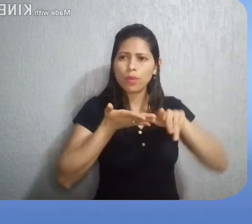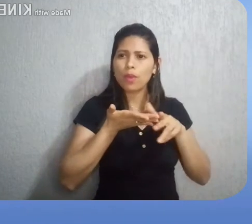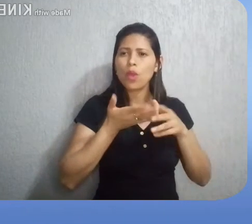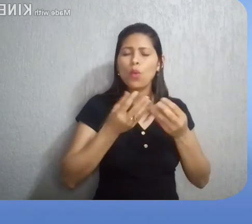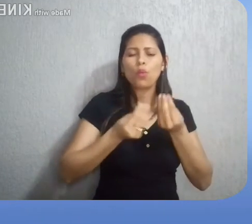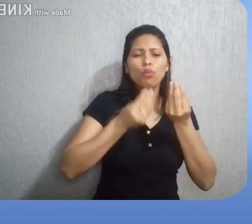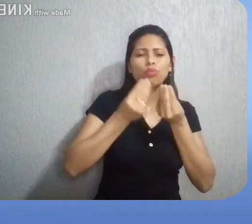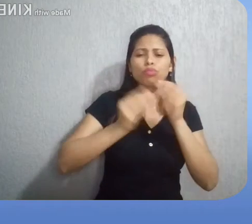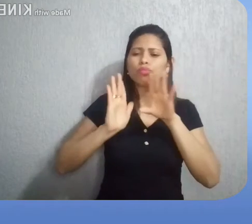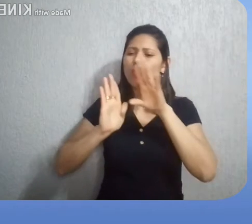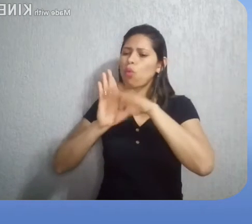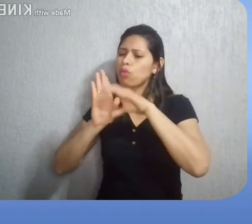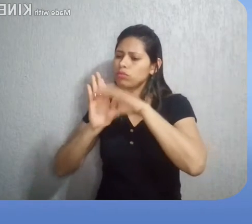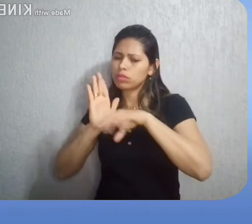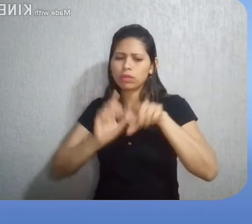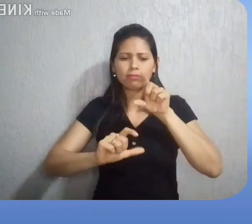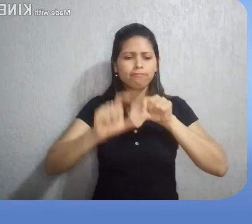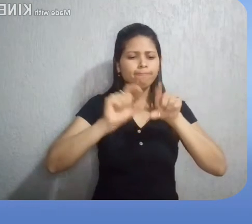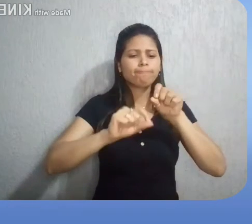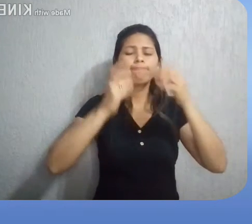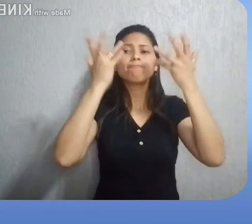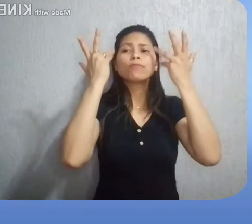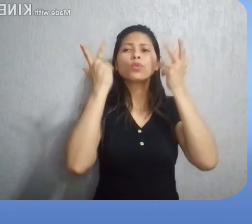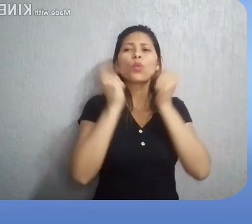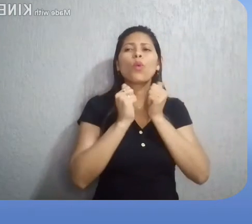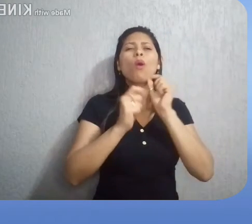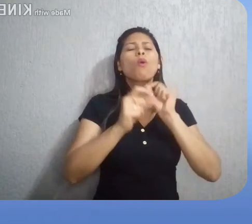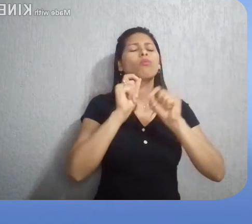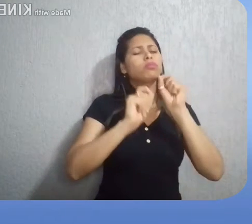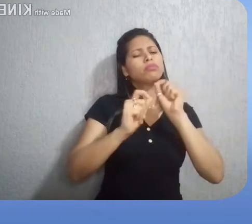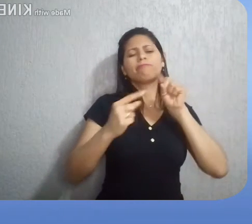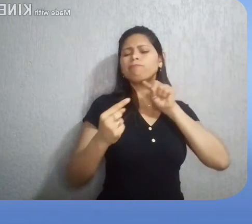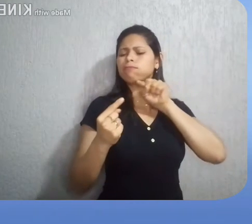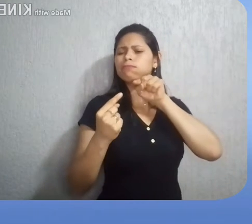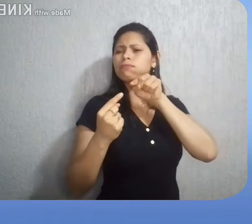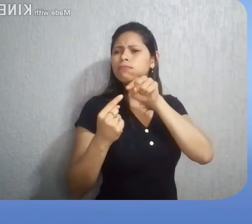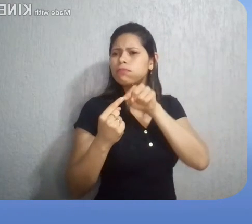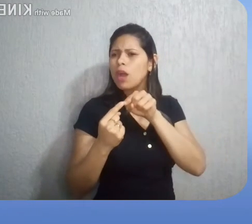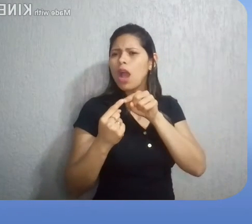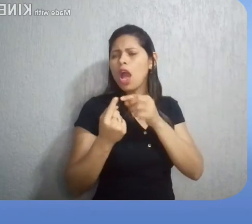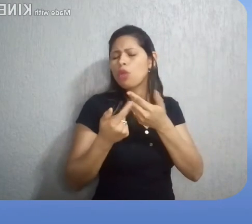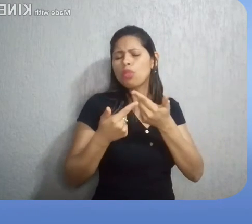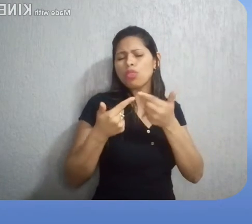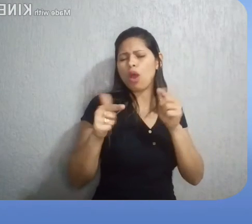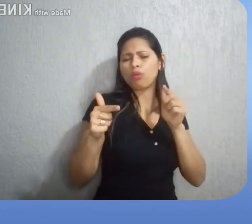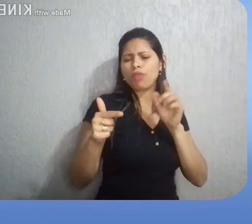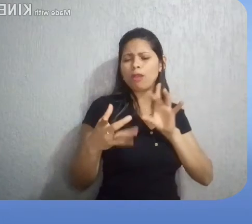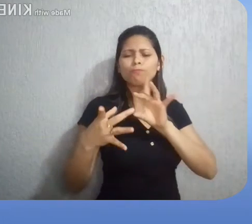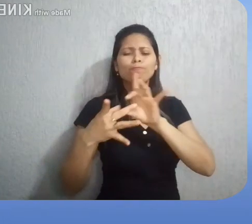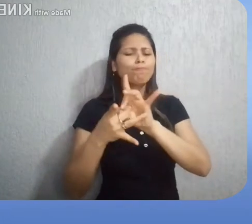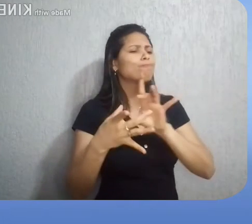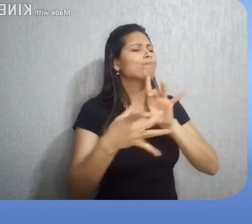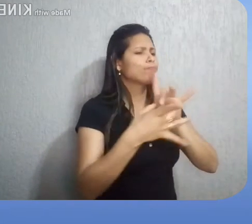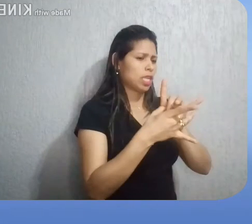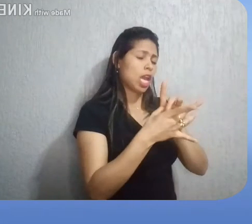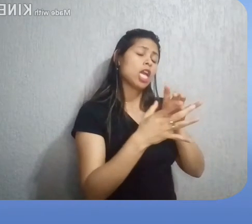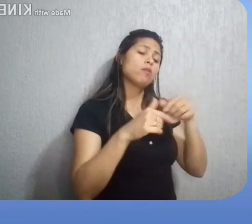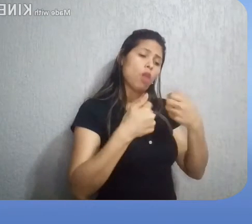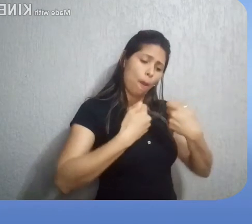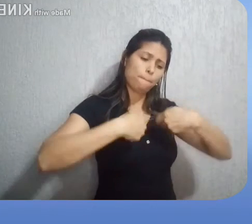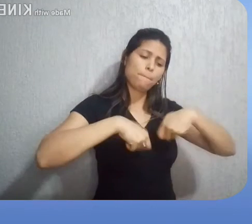O conceito evolucionista de espécie surge no Origem das Espécies juntamente com o conceito de seleção